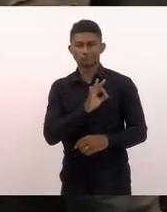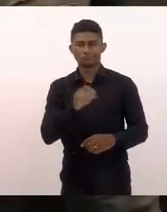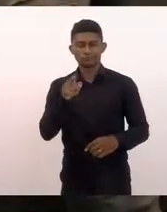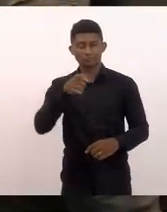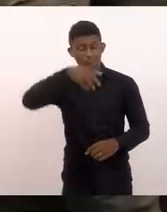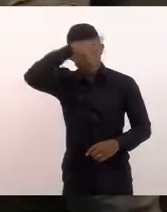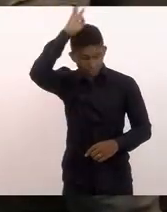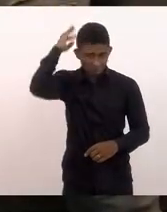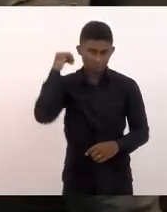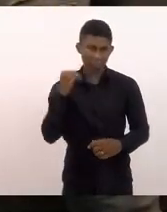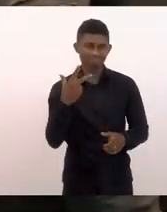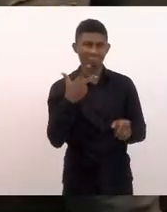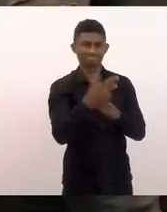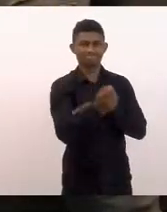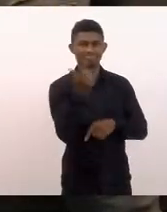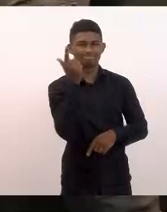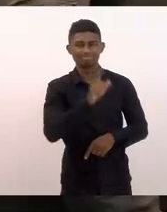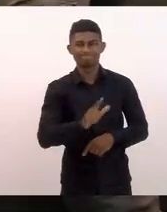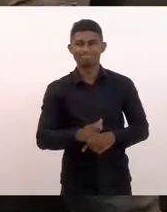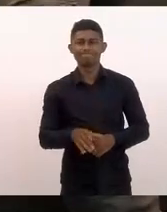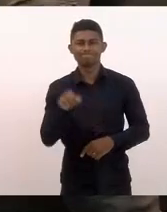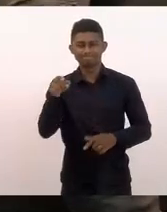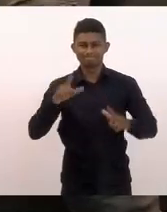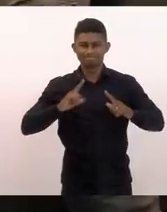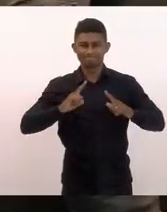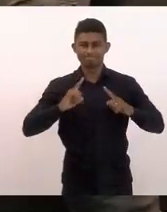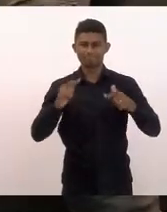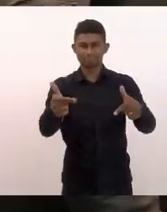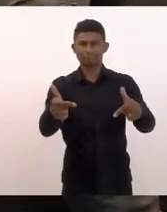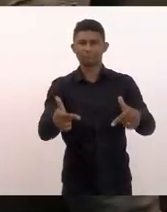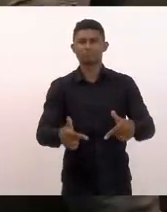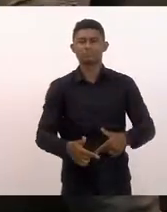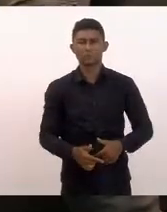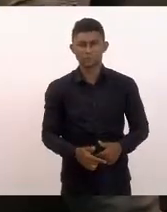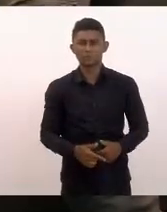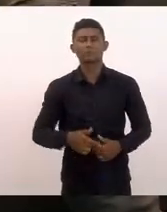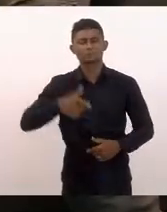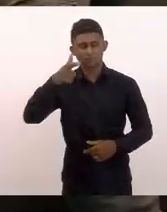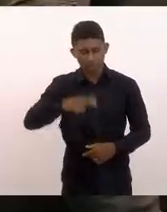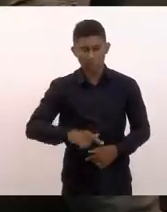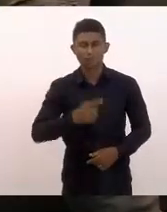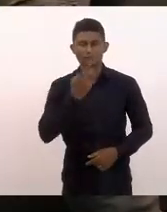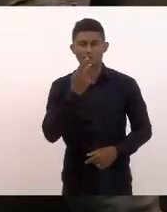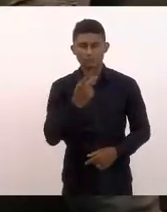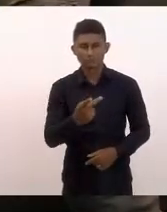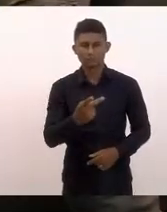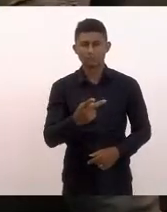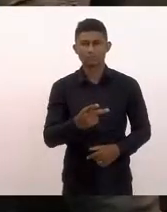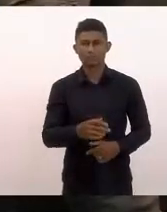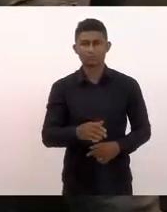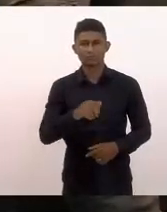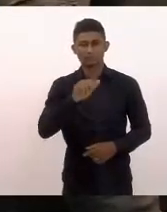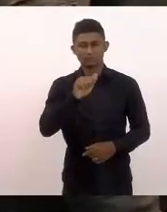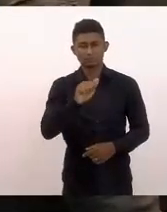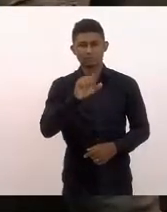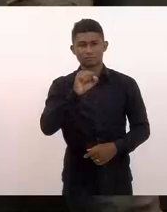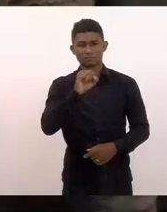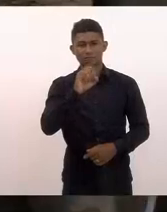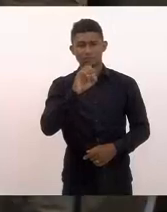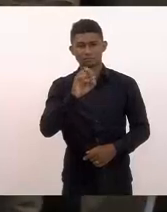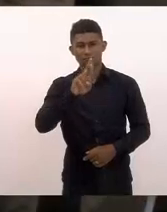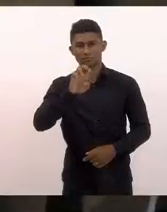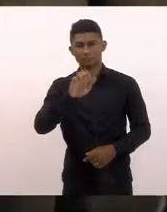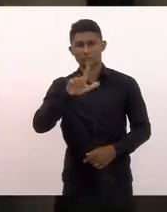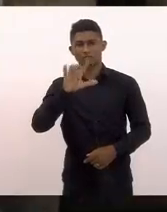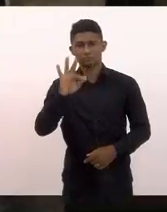Militares e fazendo, tomando uma atitude, uso essa expressão de novo, a sorrelfa, pelas costas da